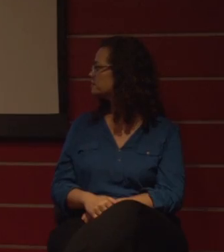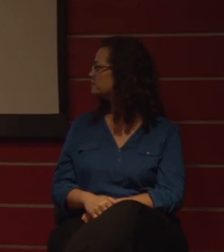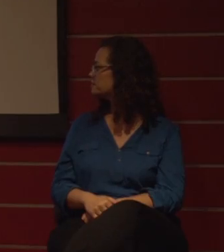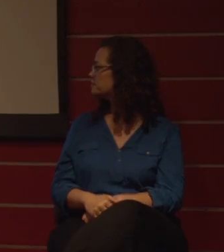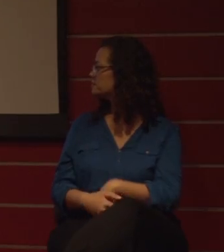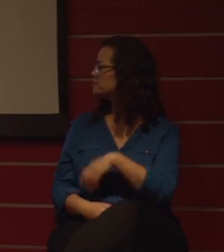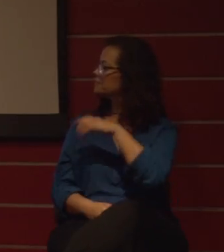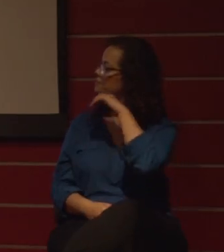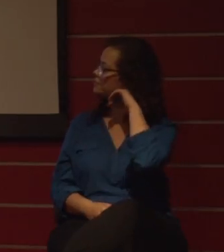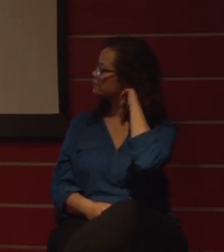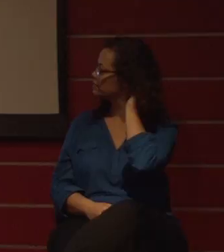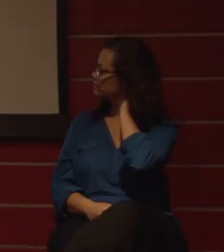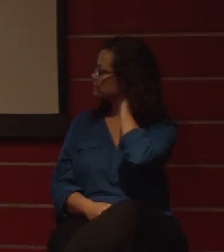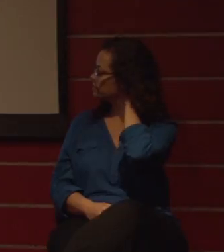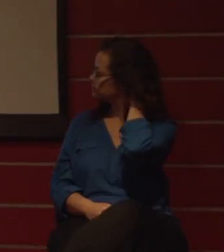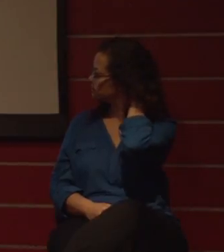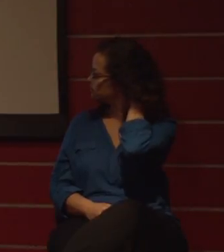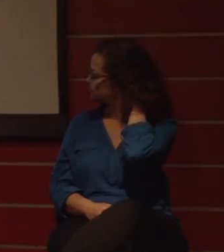up